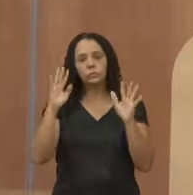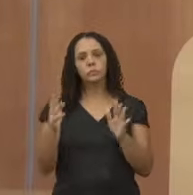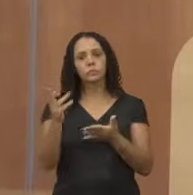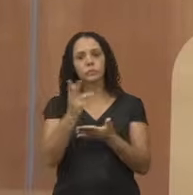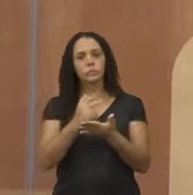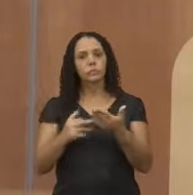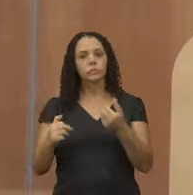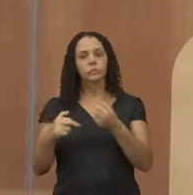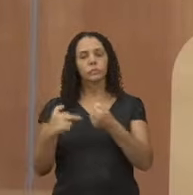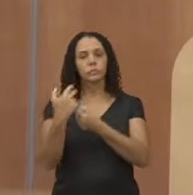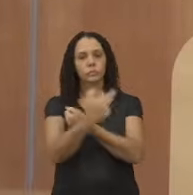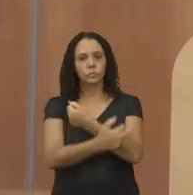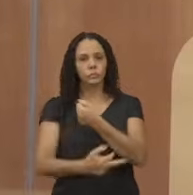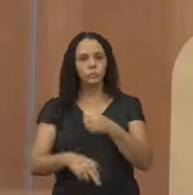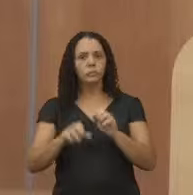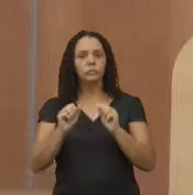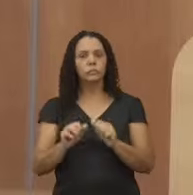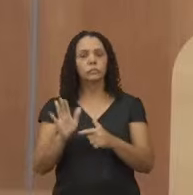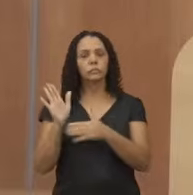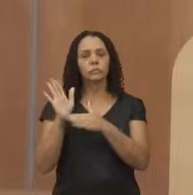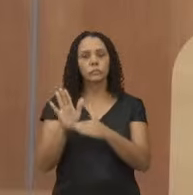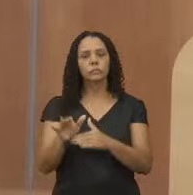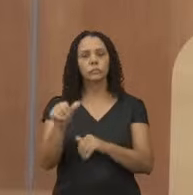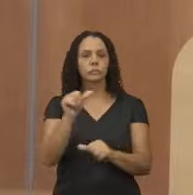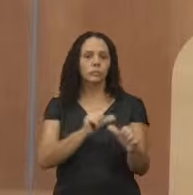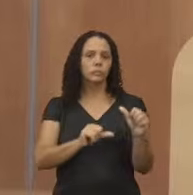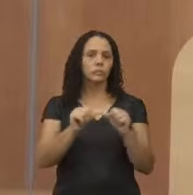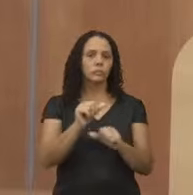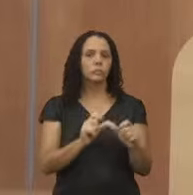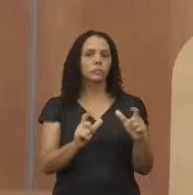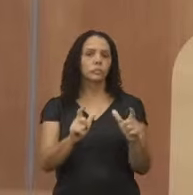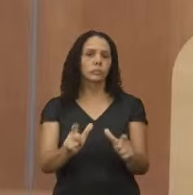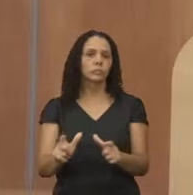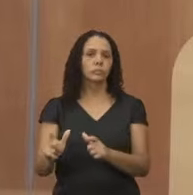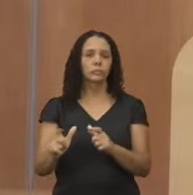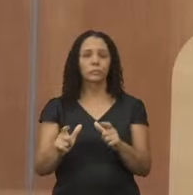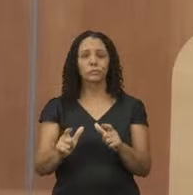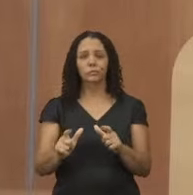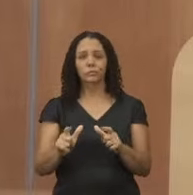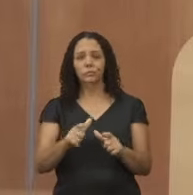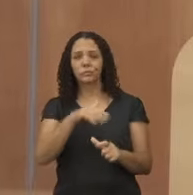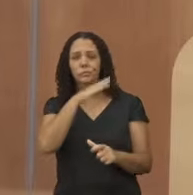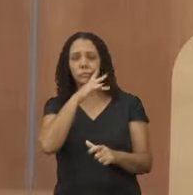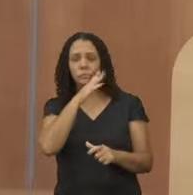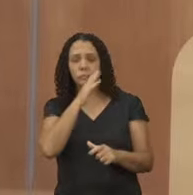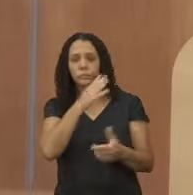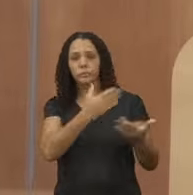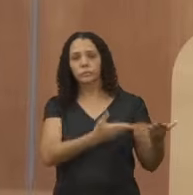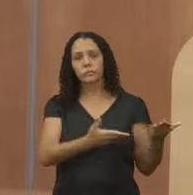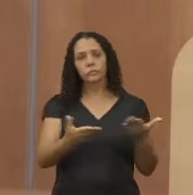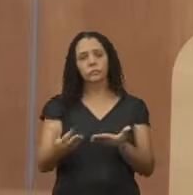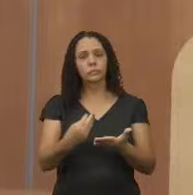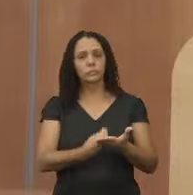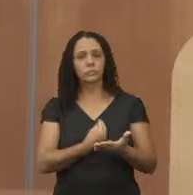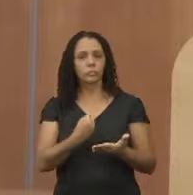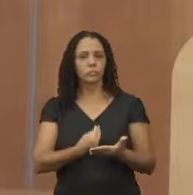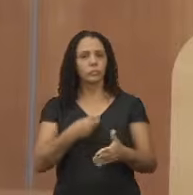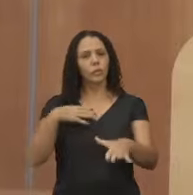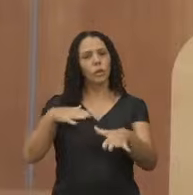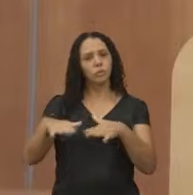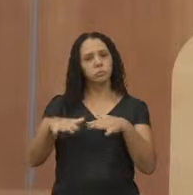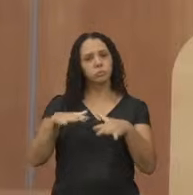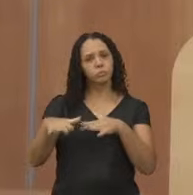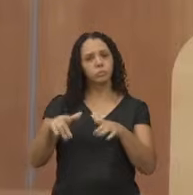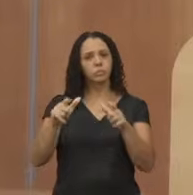ser elementos-chave na revitalização de áreas urbanas degradadas, pois traz vida e movimento